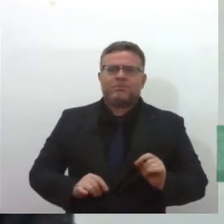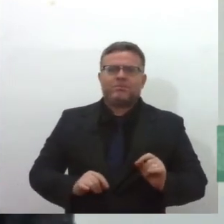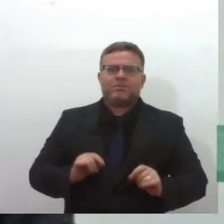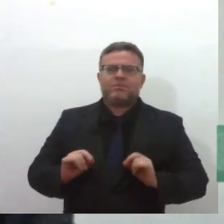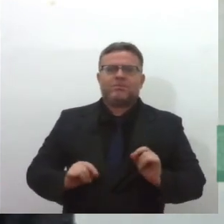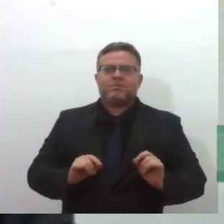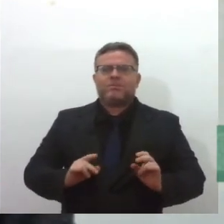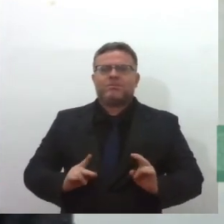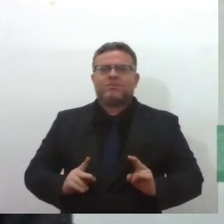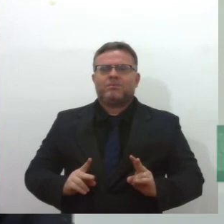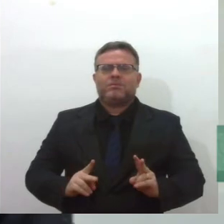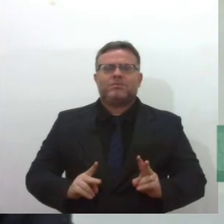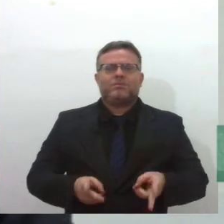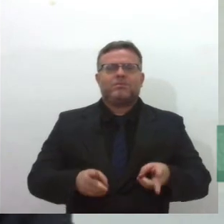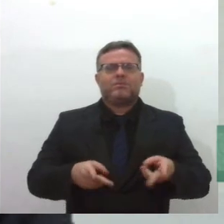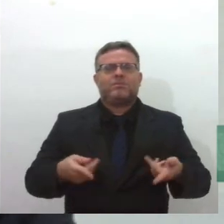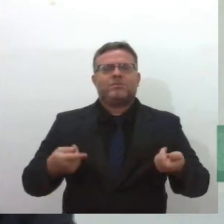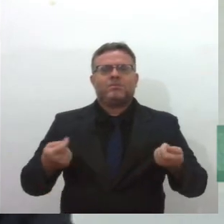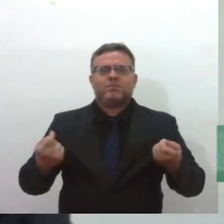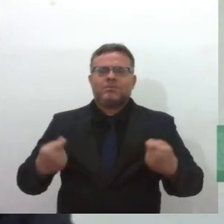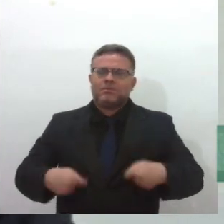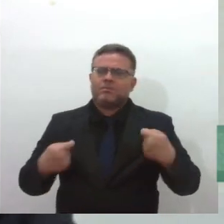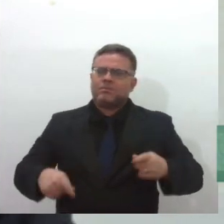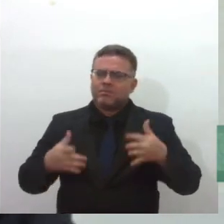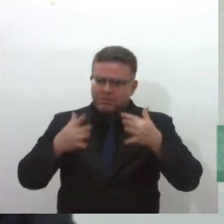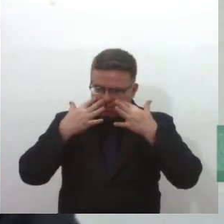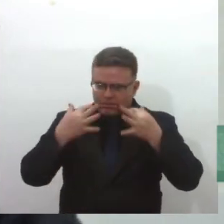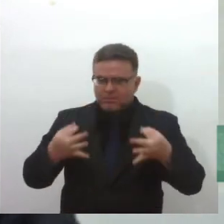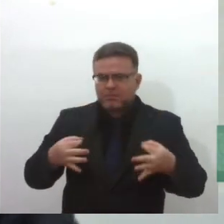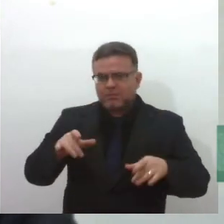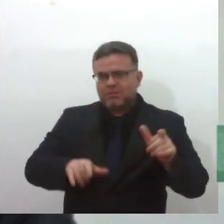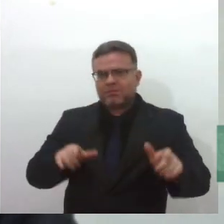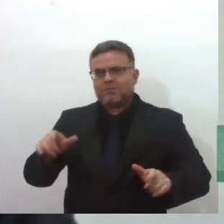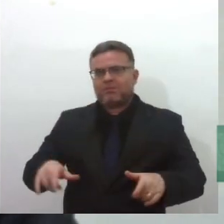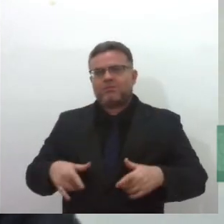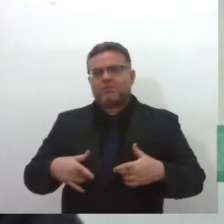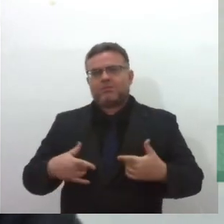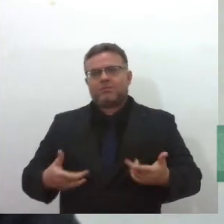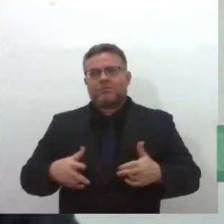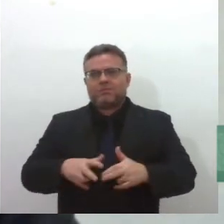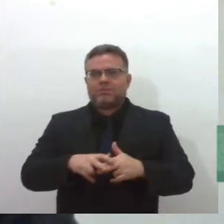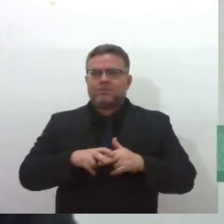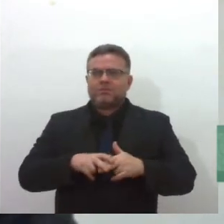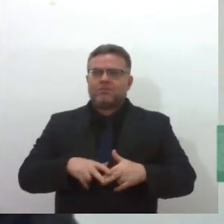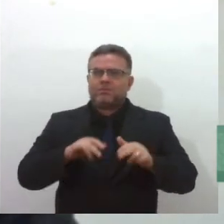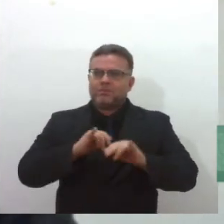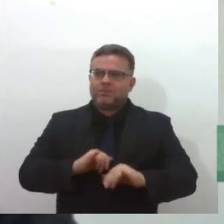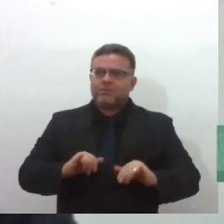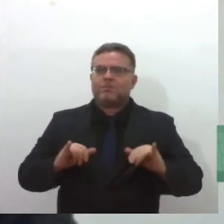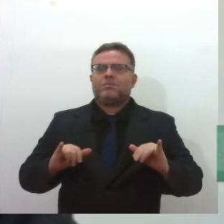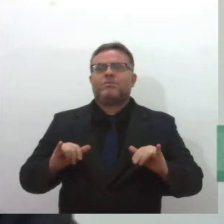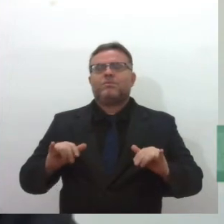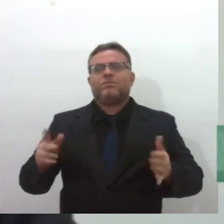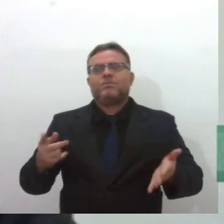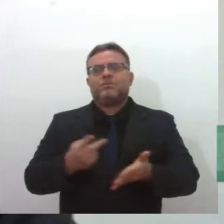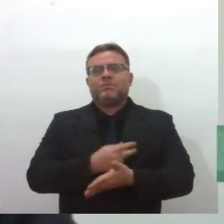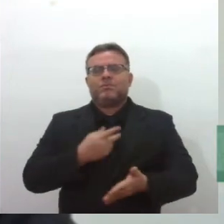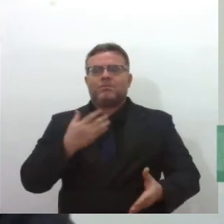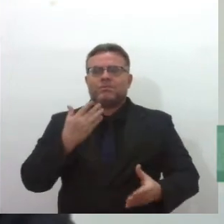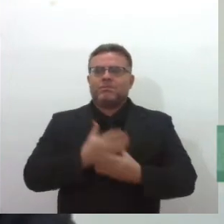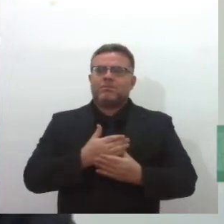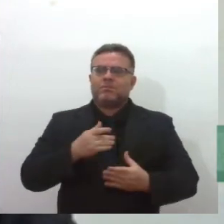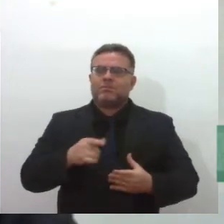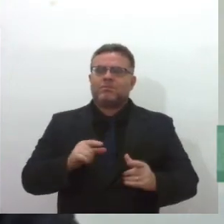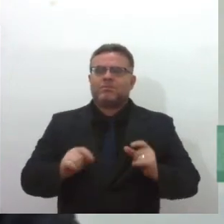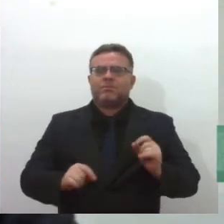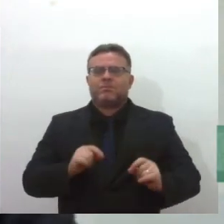gente precisa para poder reduzir esses índices. Por isso que eu falei que o fato de ter um processo criminal não quer dizer que ele será,